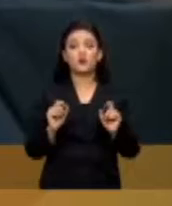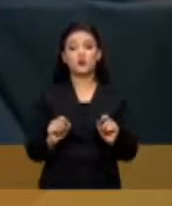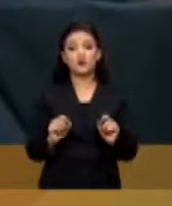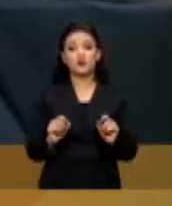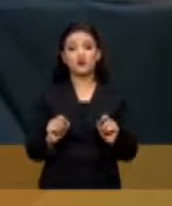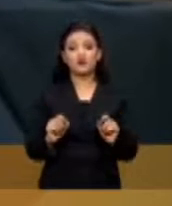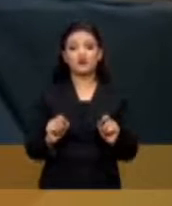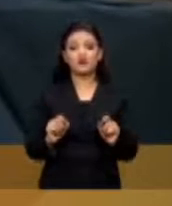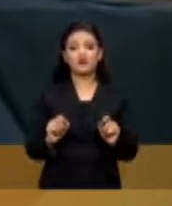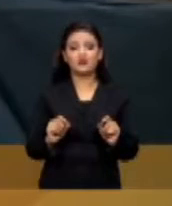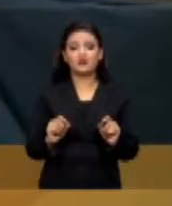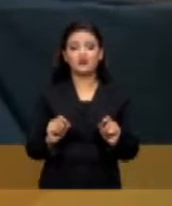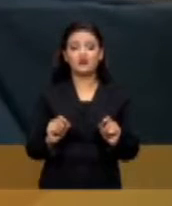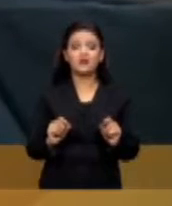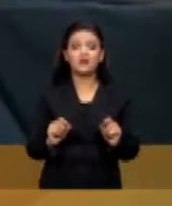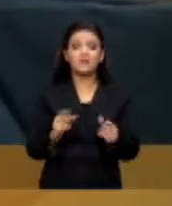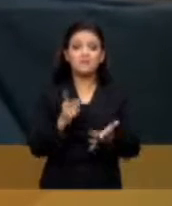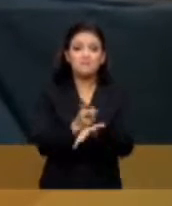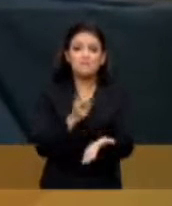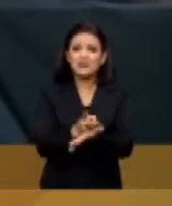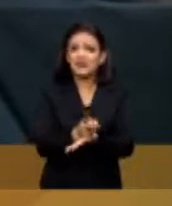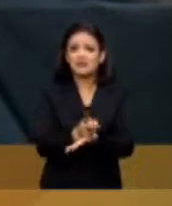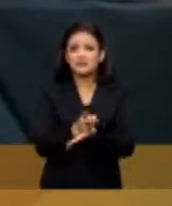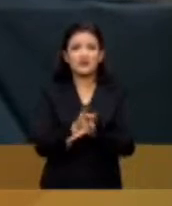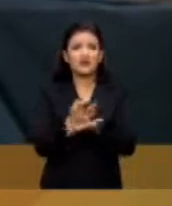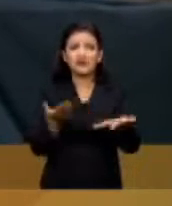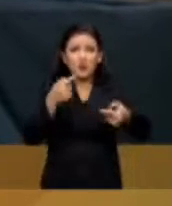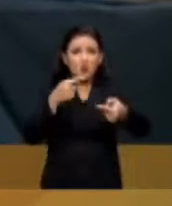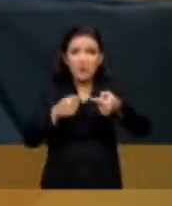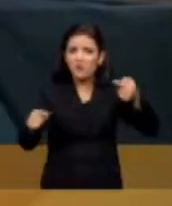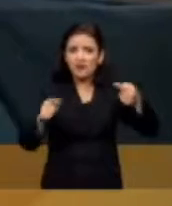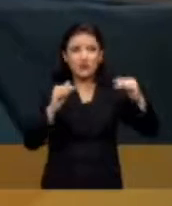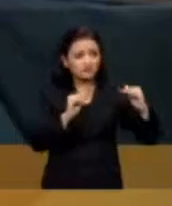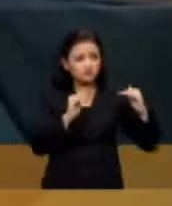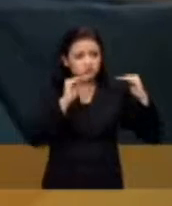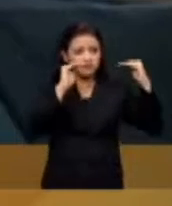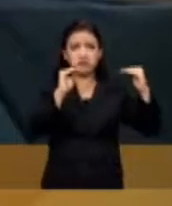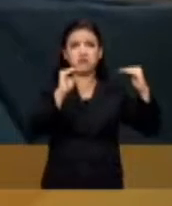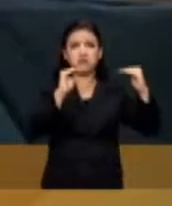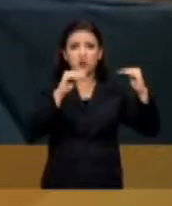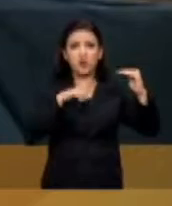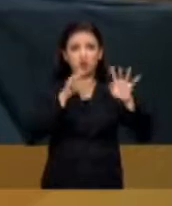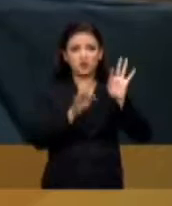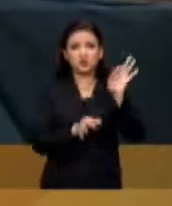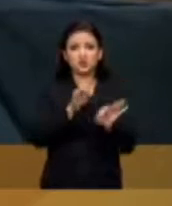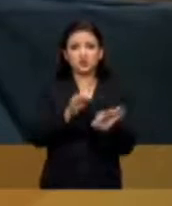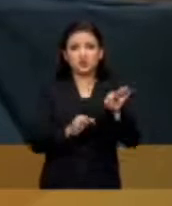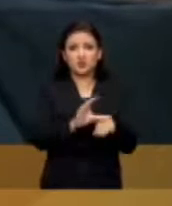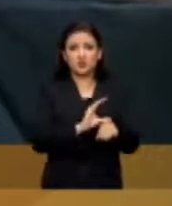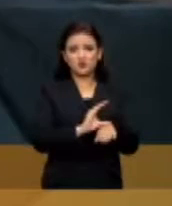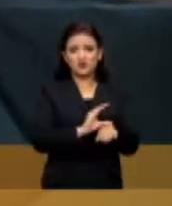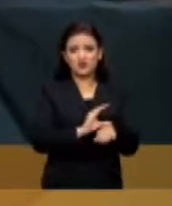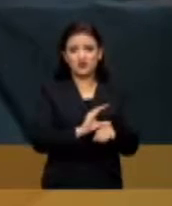seja louvável para o alto nível da República e da Corte Constitucional,